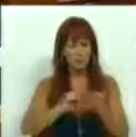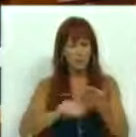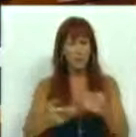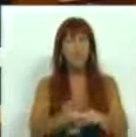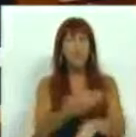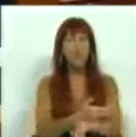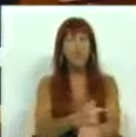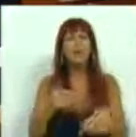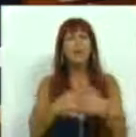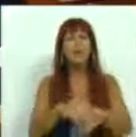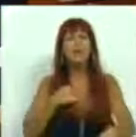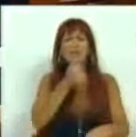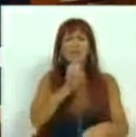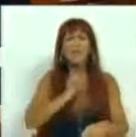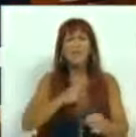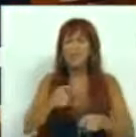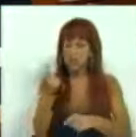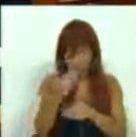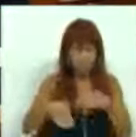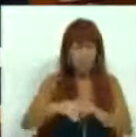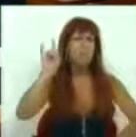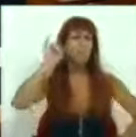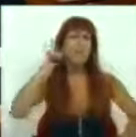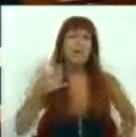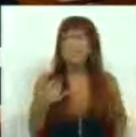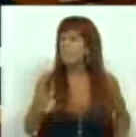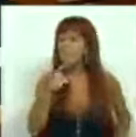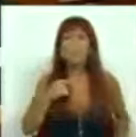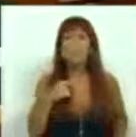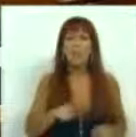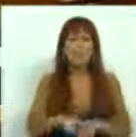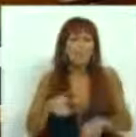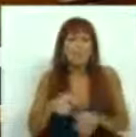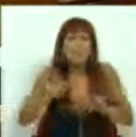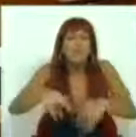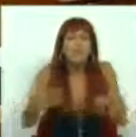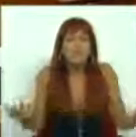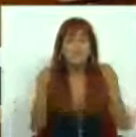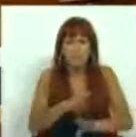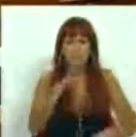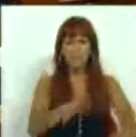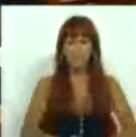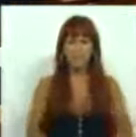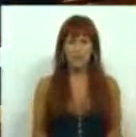testamento vital é para nós um importante passo, mas não pode ser um fim em si mesmo. Disse.